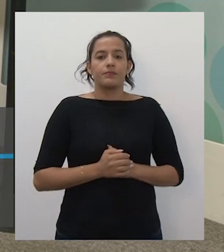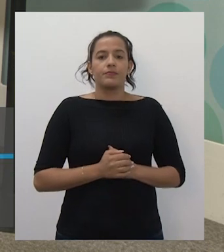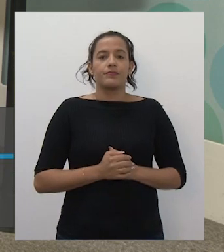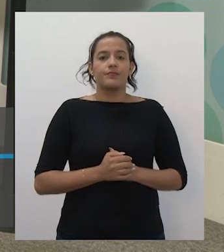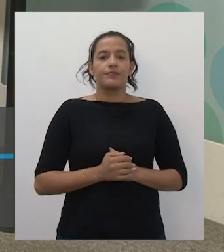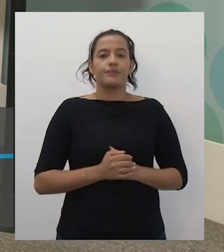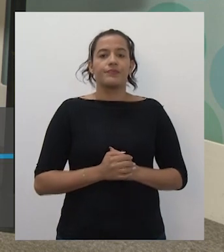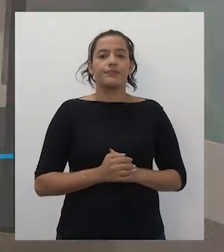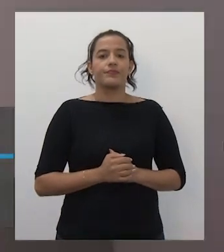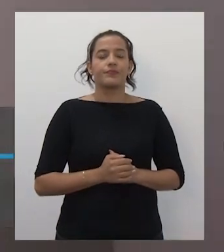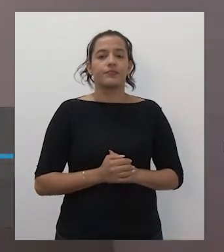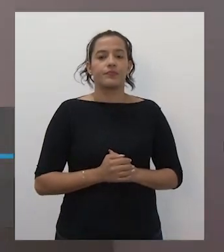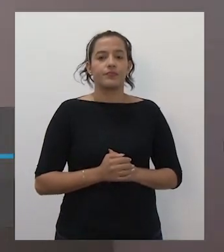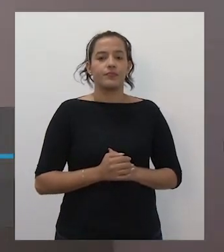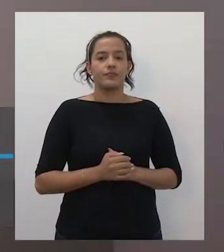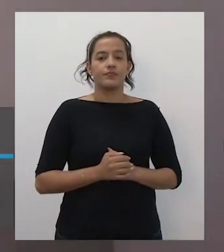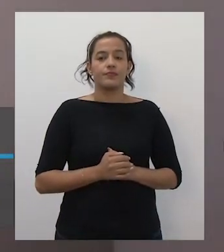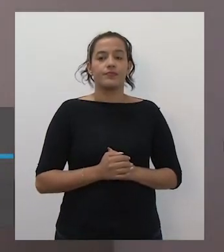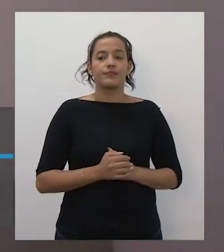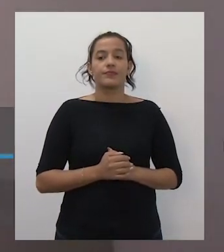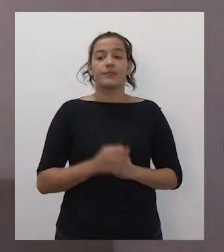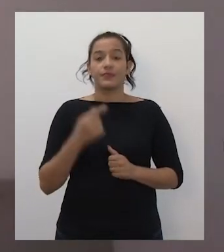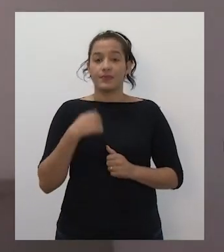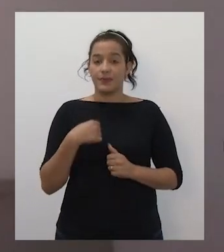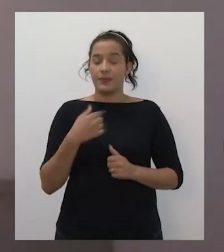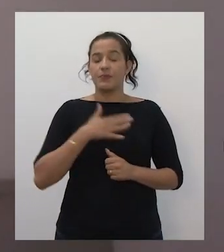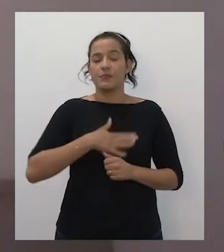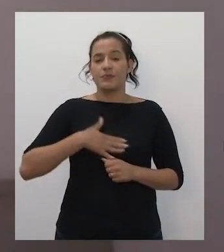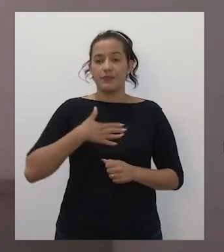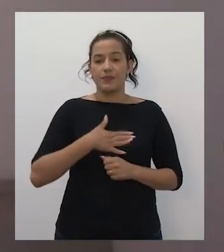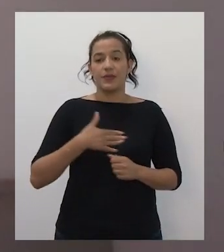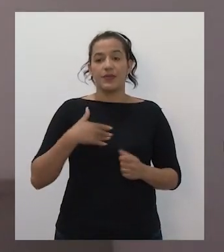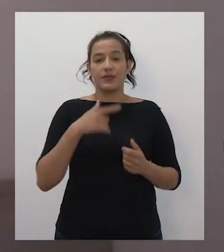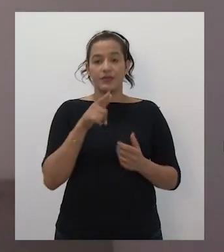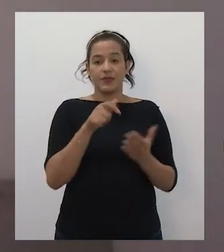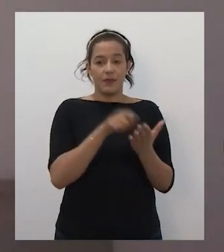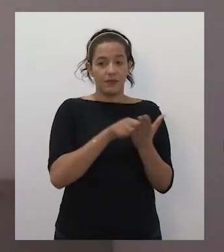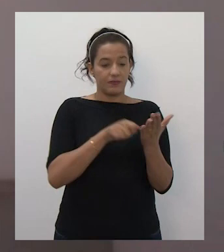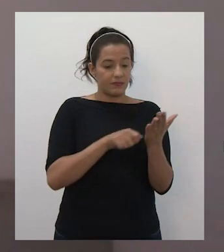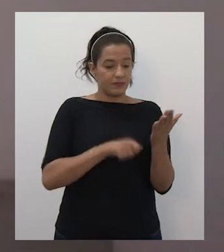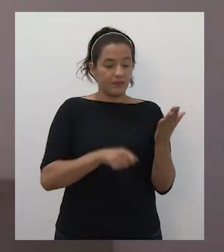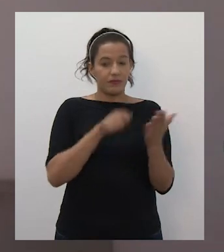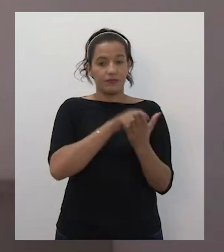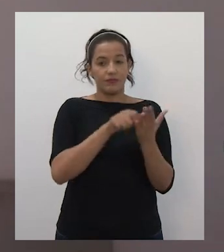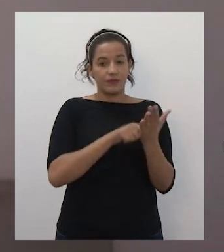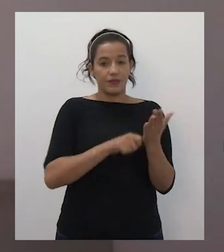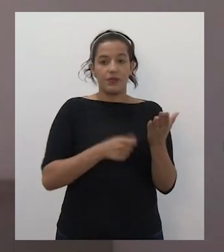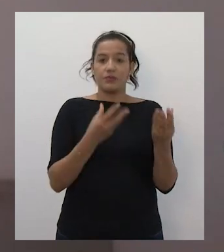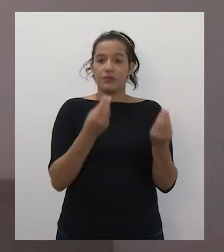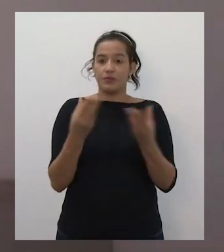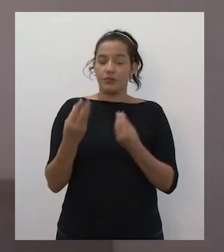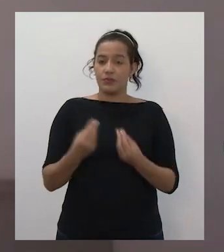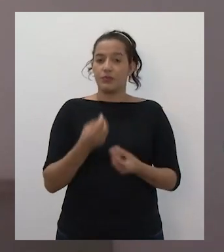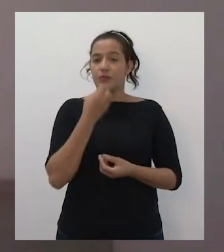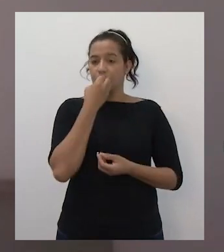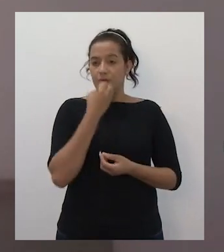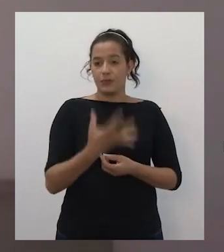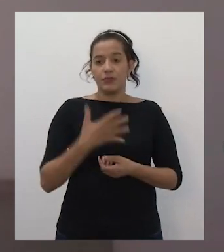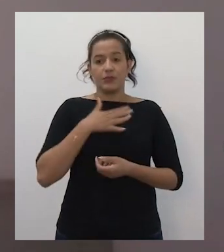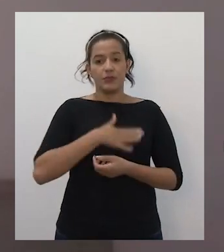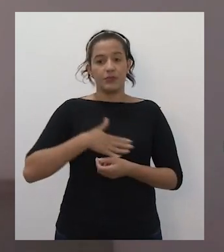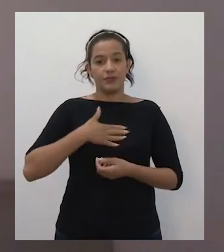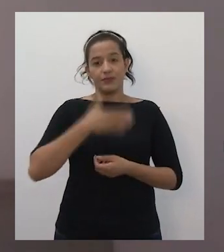Muito legal. Nossa, Newton, eu anotei tanta coisa que você falou. Nossa, que rico o seu depoimento.